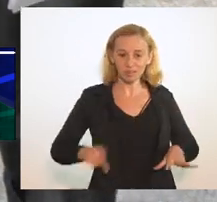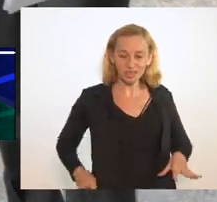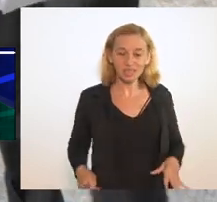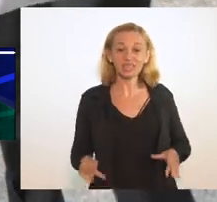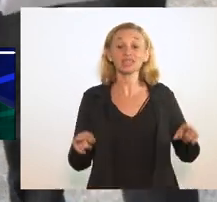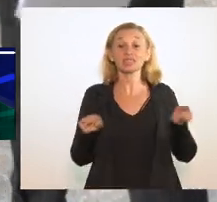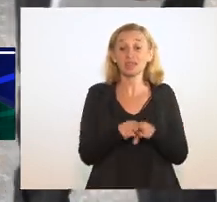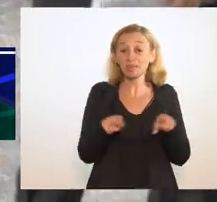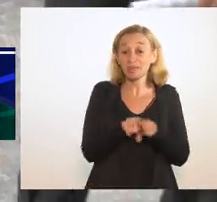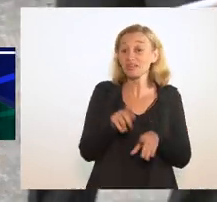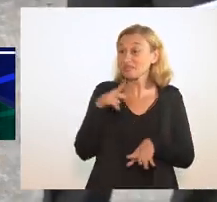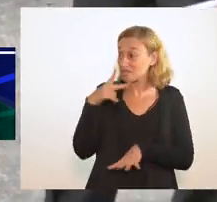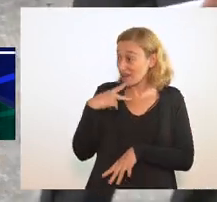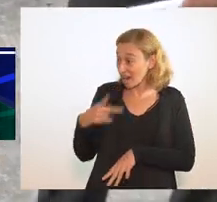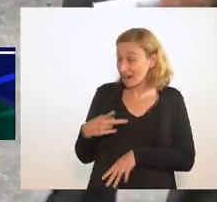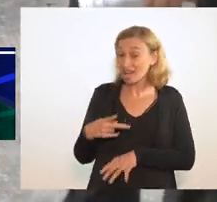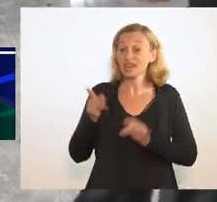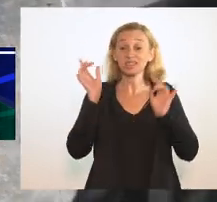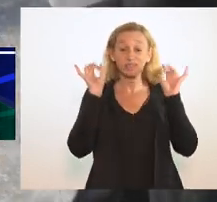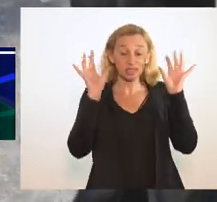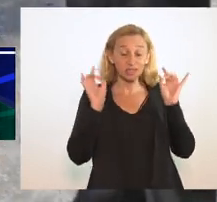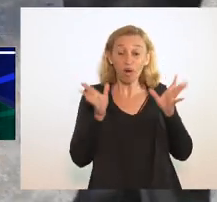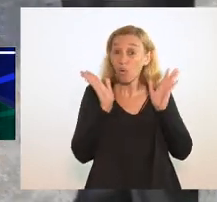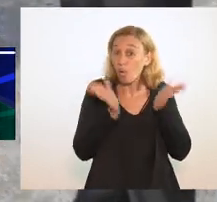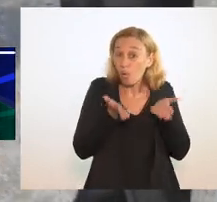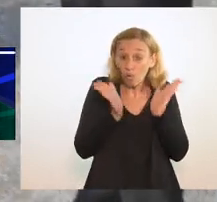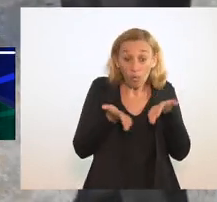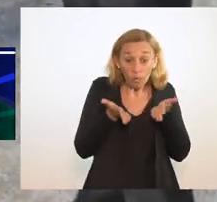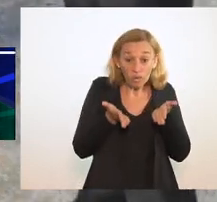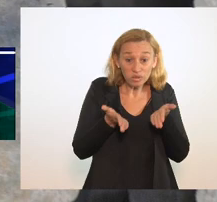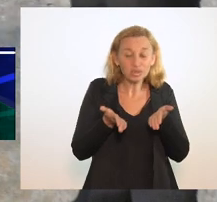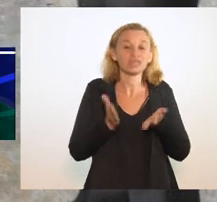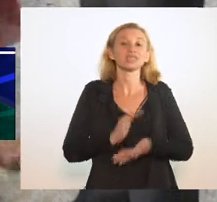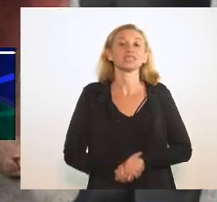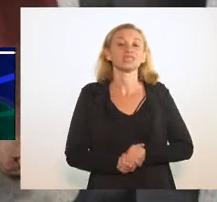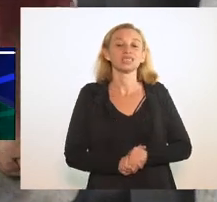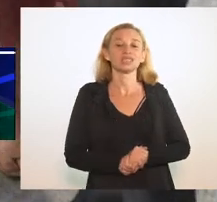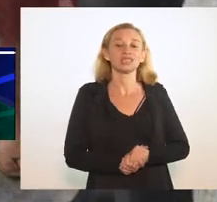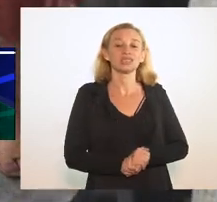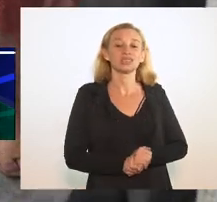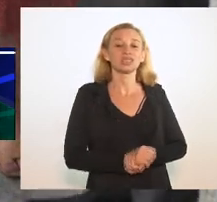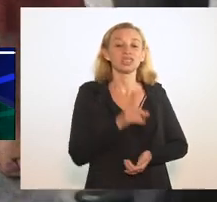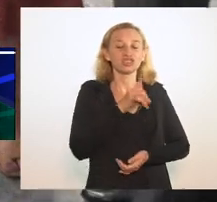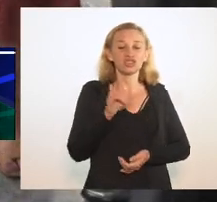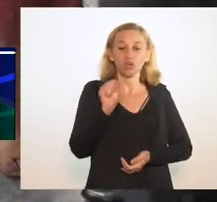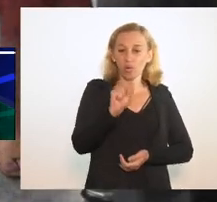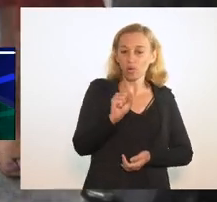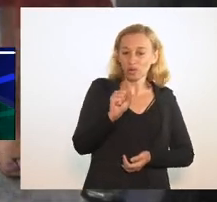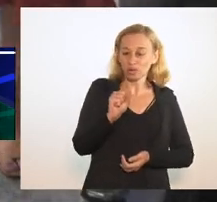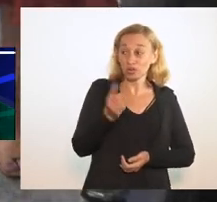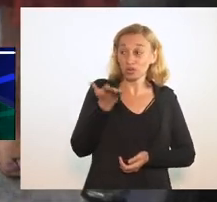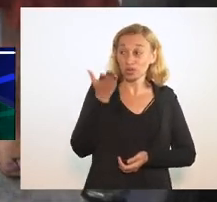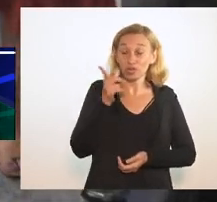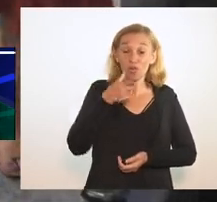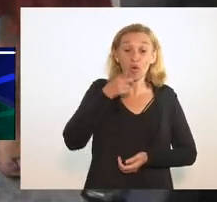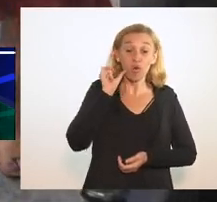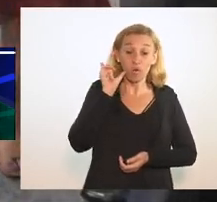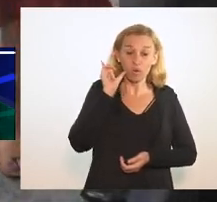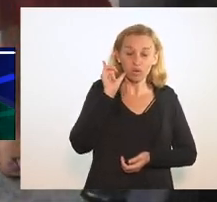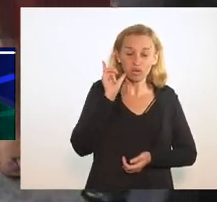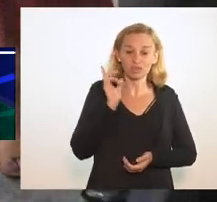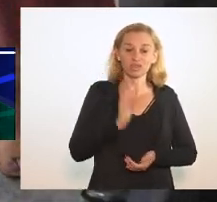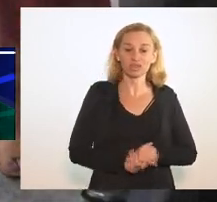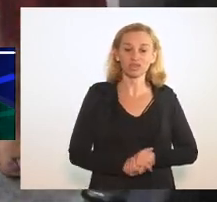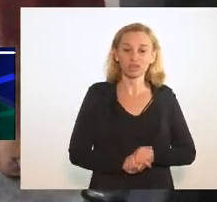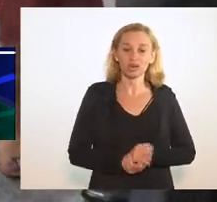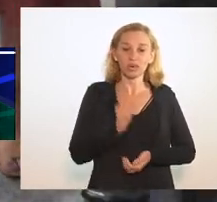E comentar também que, excepcionalmente hoje, talvez em decorrência da data do 8 de março ontem, o ar-condicionado hoje